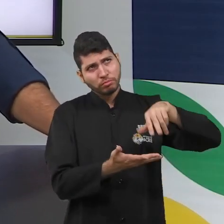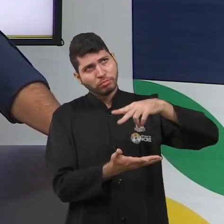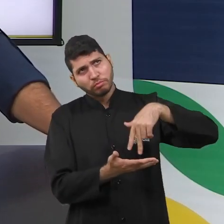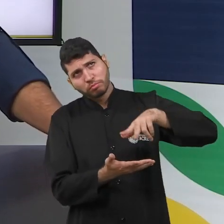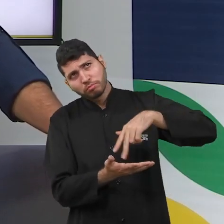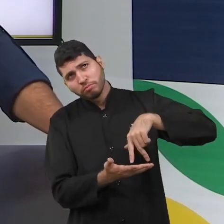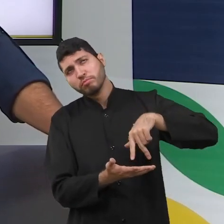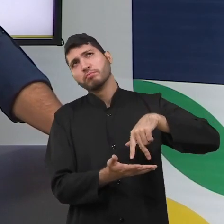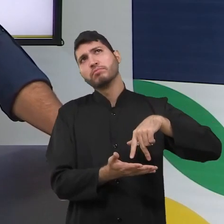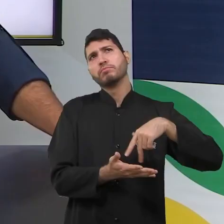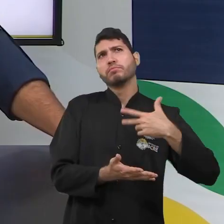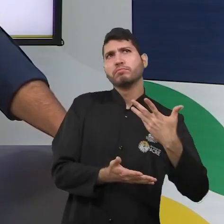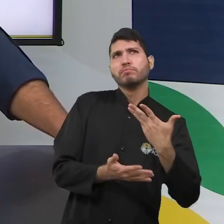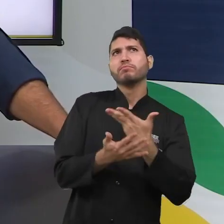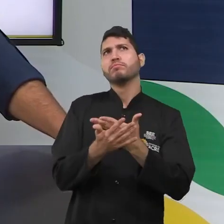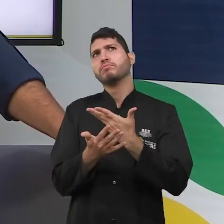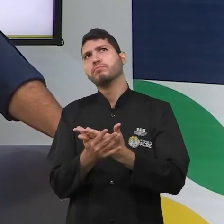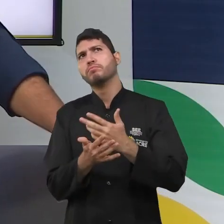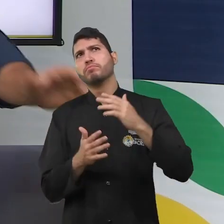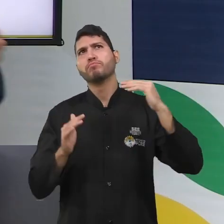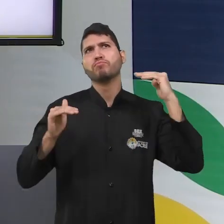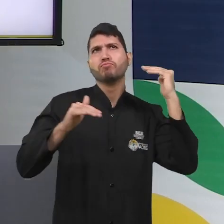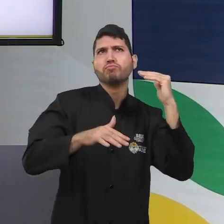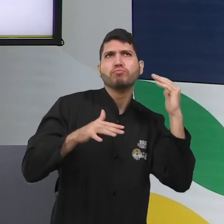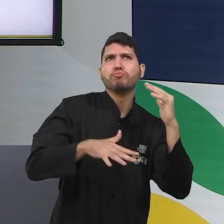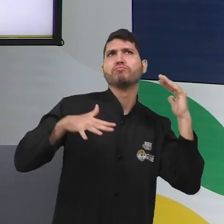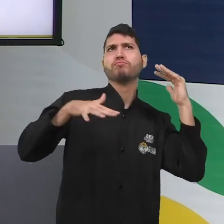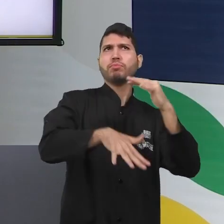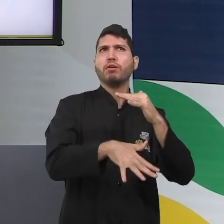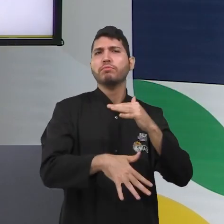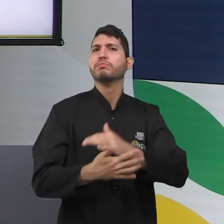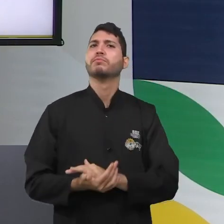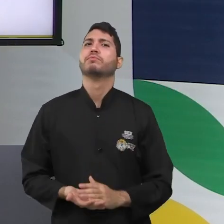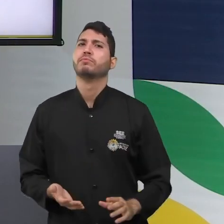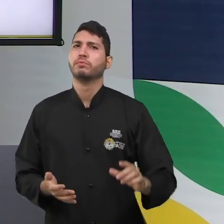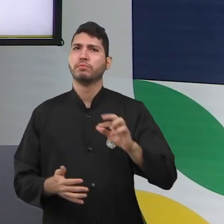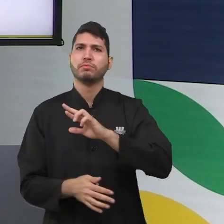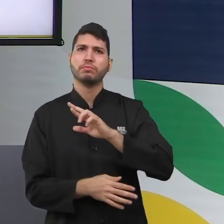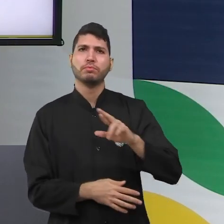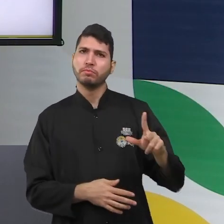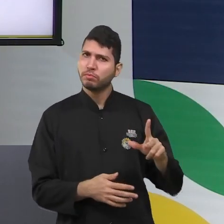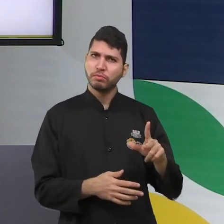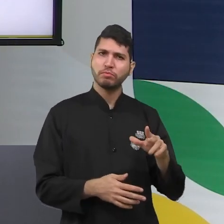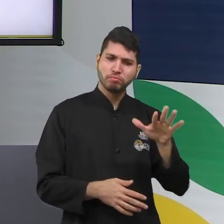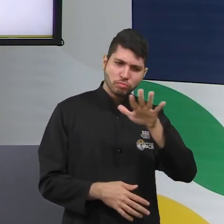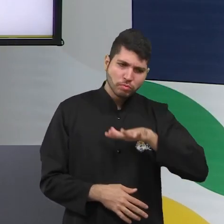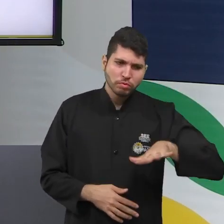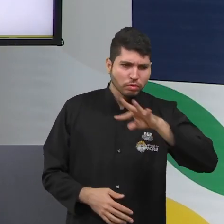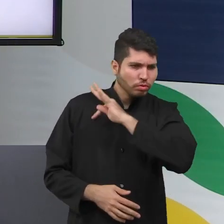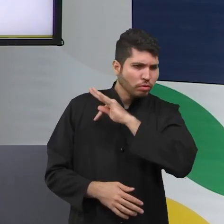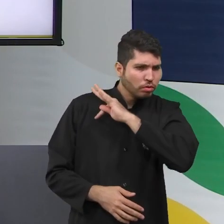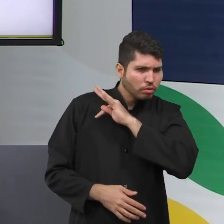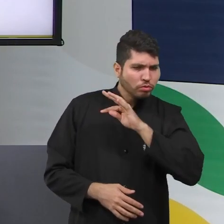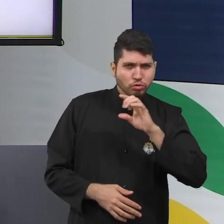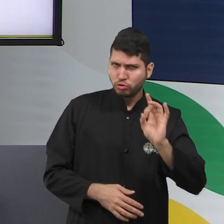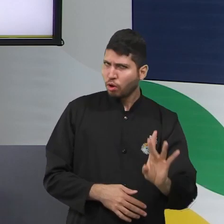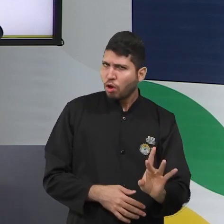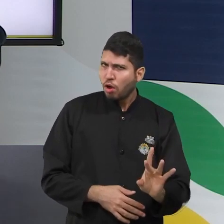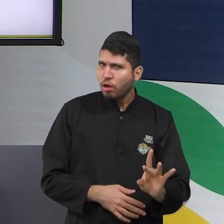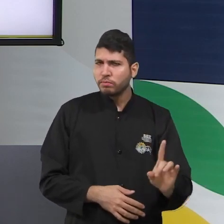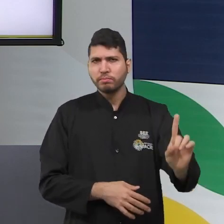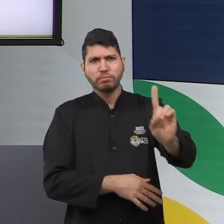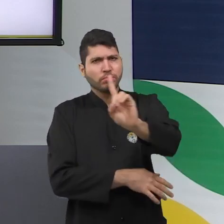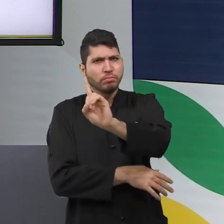fazer uma aula de rap. Não é só no aspecto técnico do que é oportunizado ali. Se tem uma cultura ali,